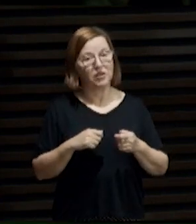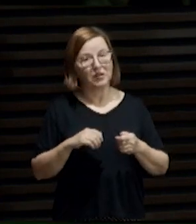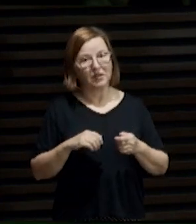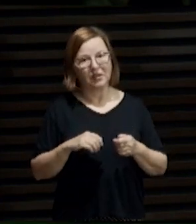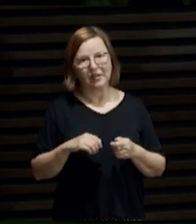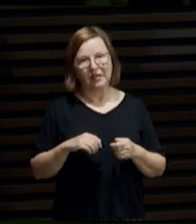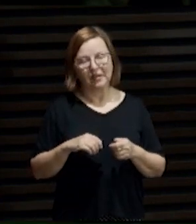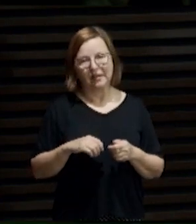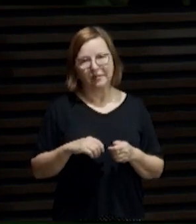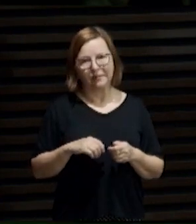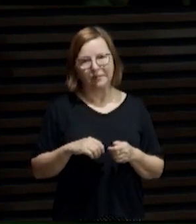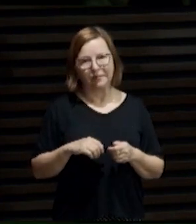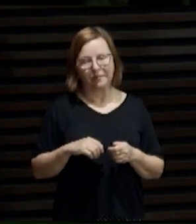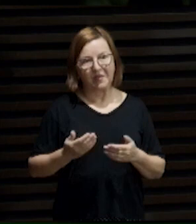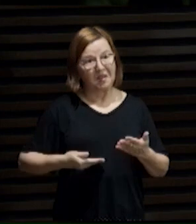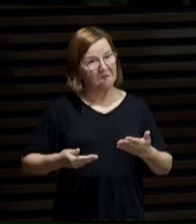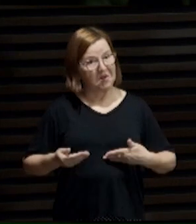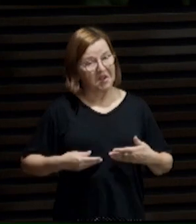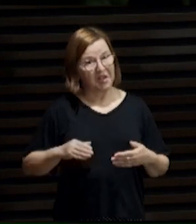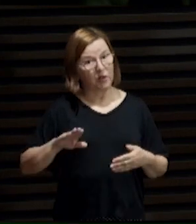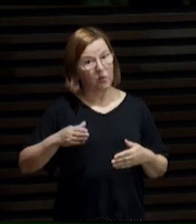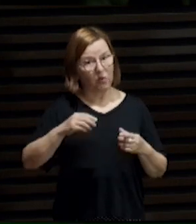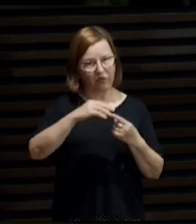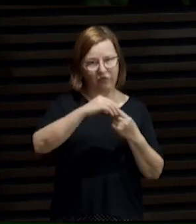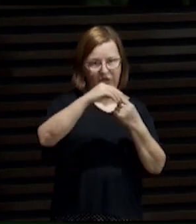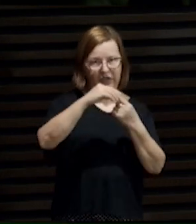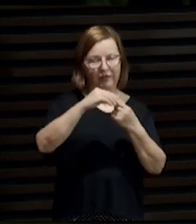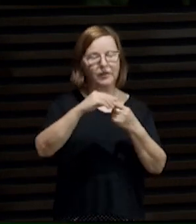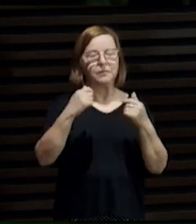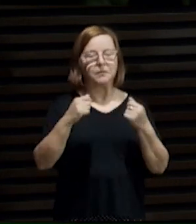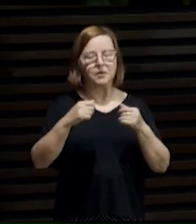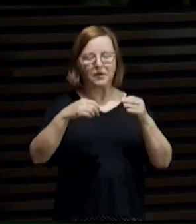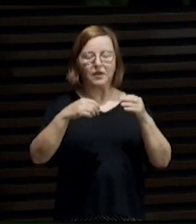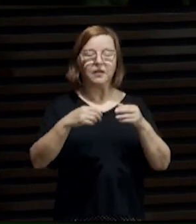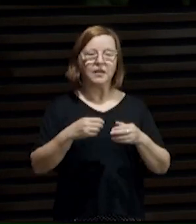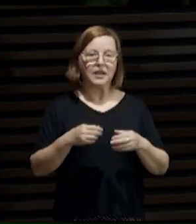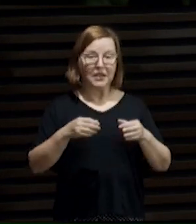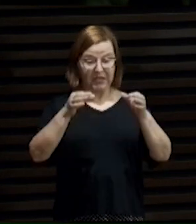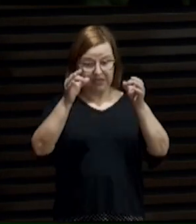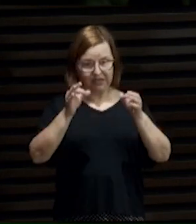negócios. Não enganem, não vivam da mentira.